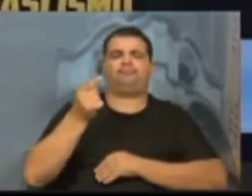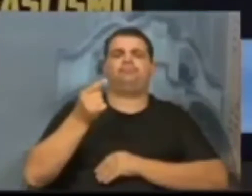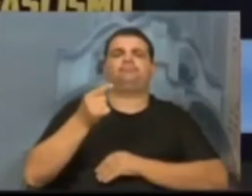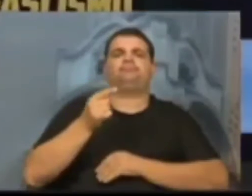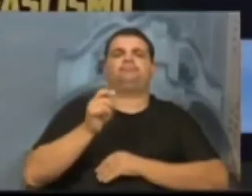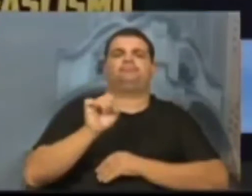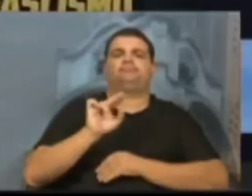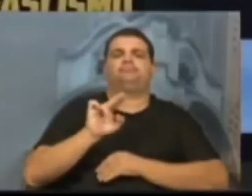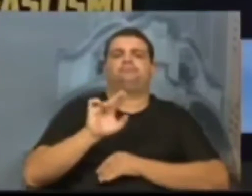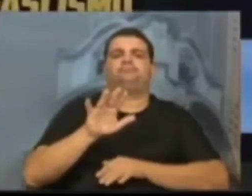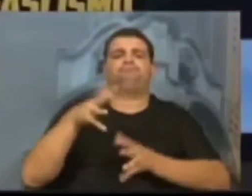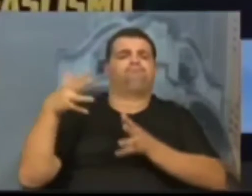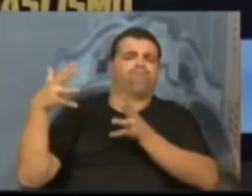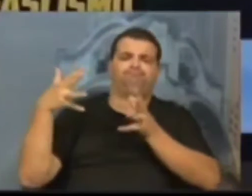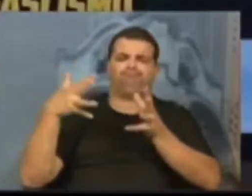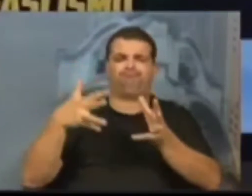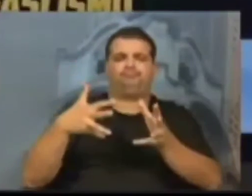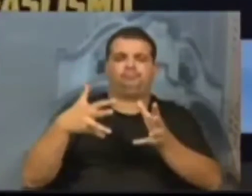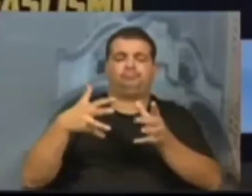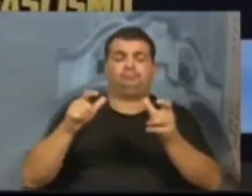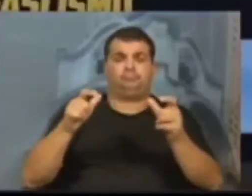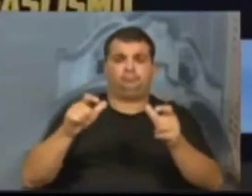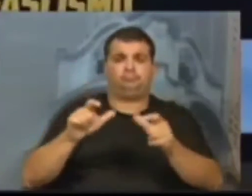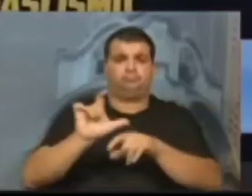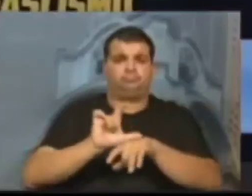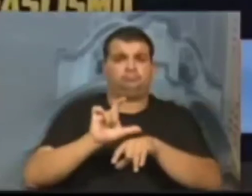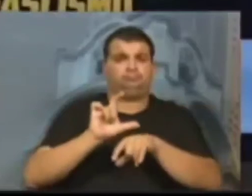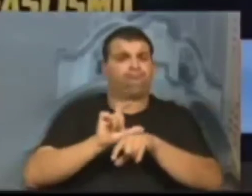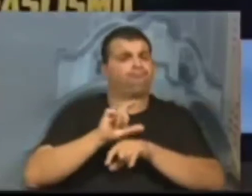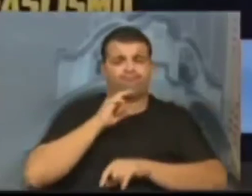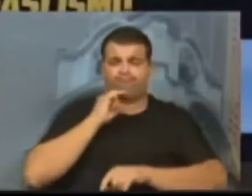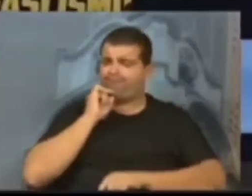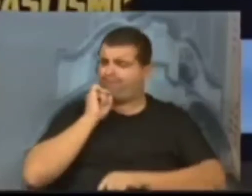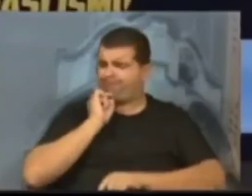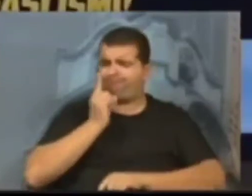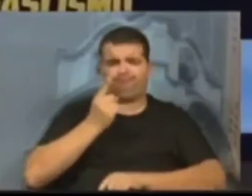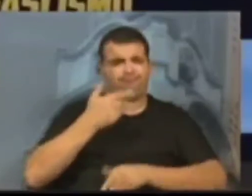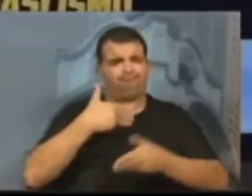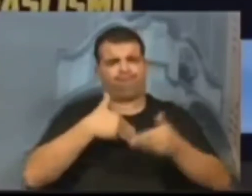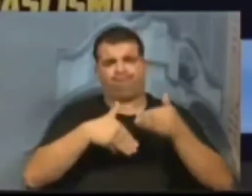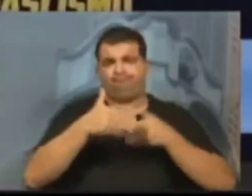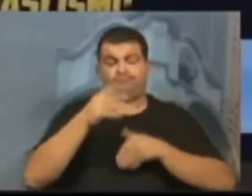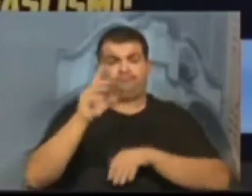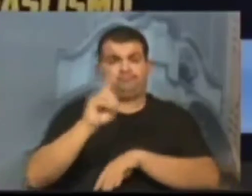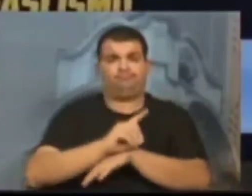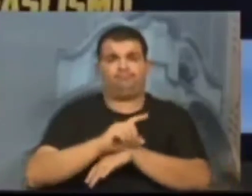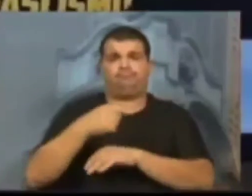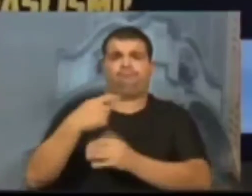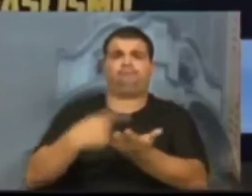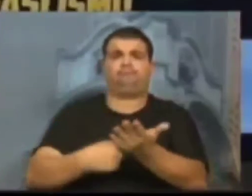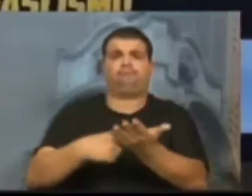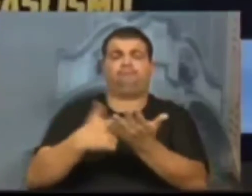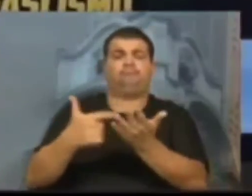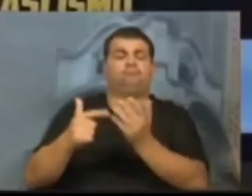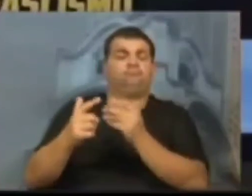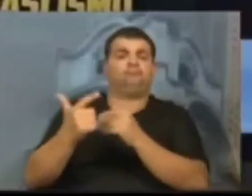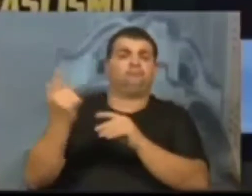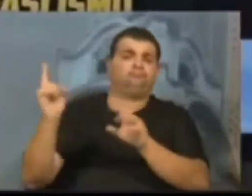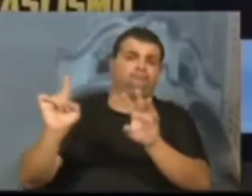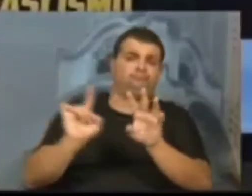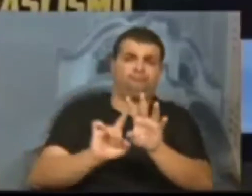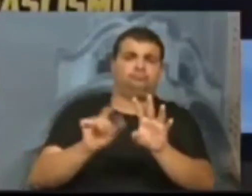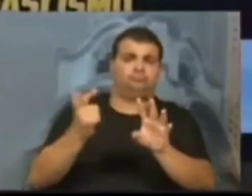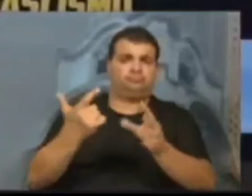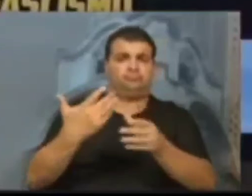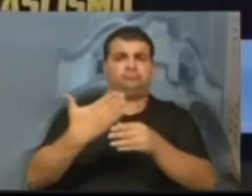de repente chegar num estabelecimento e não conseguir o atendimento naquele dia, ter que remarcar, ir de novo, passar por todos